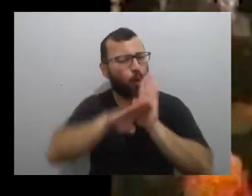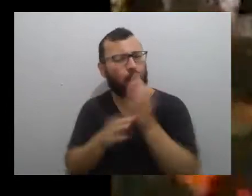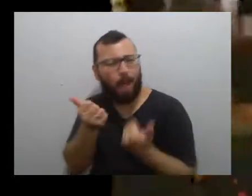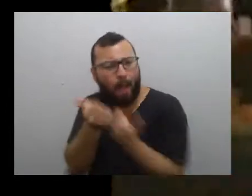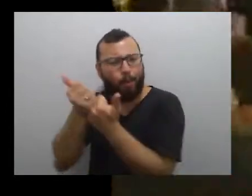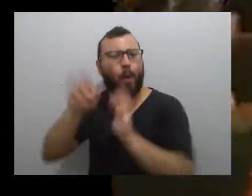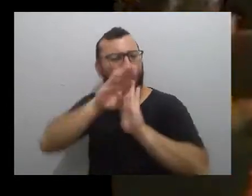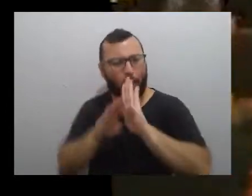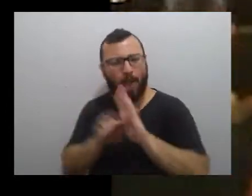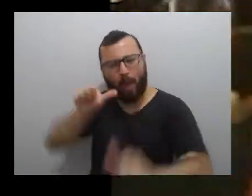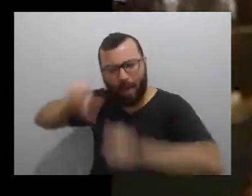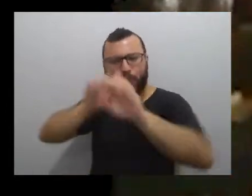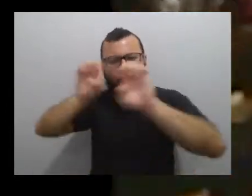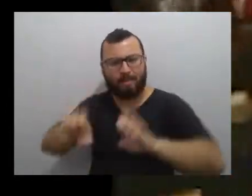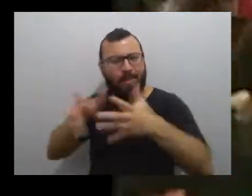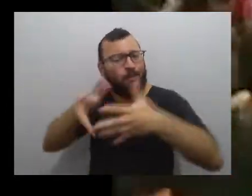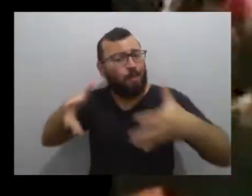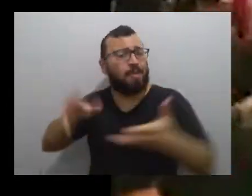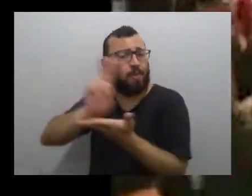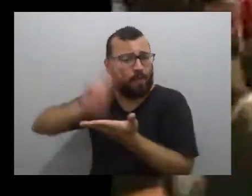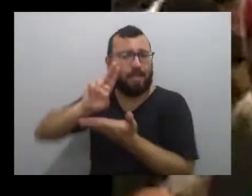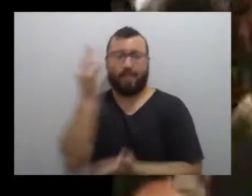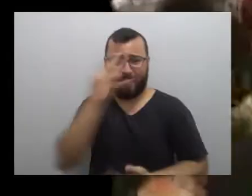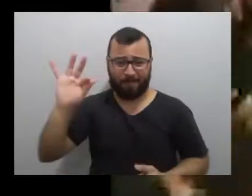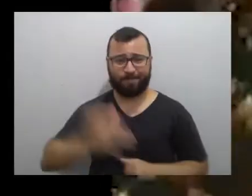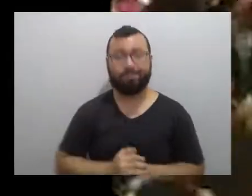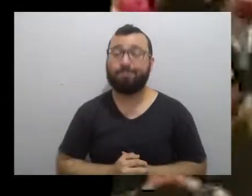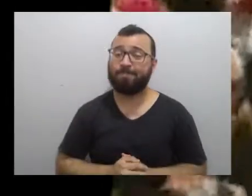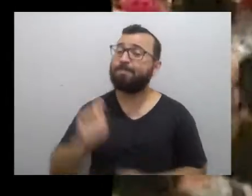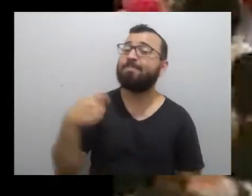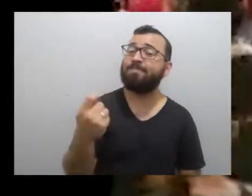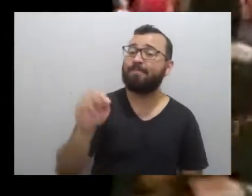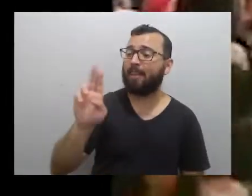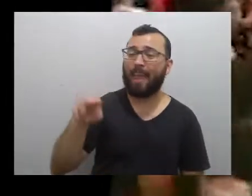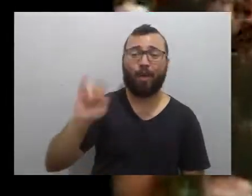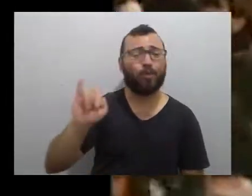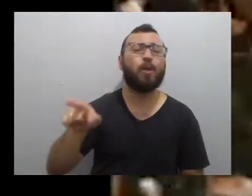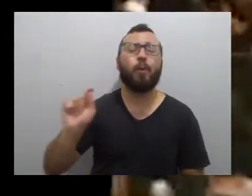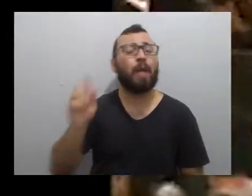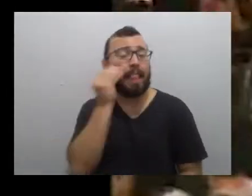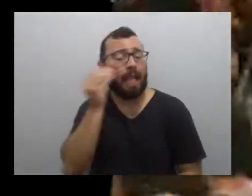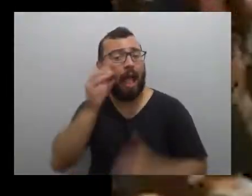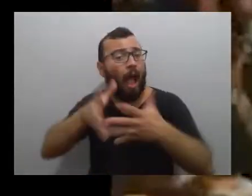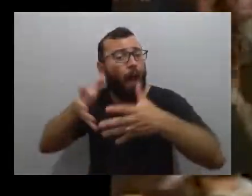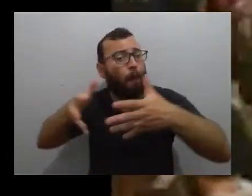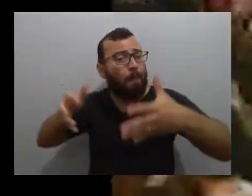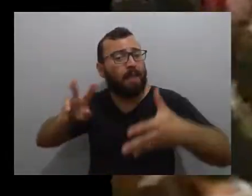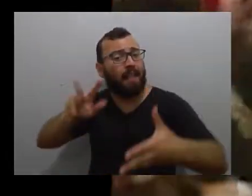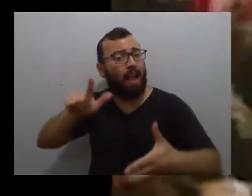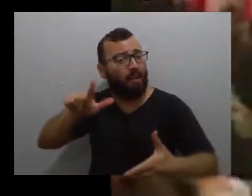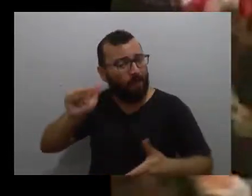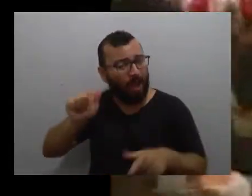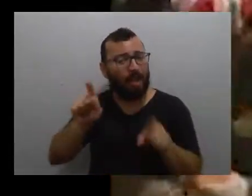UFRJ, o reitor Aloysio Teixeira abraçou o programa, que levaria a grandes transformações nos anos seguintes.